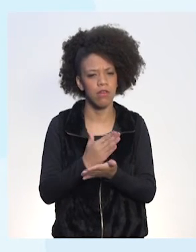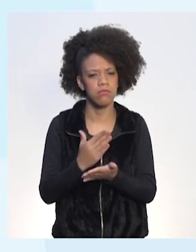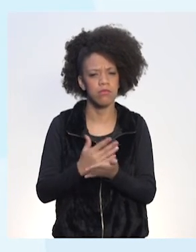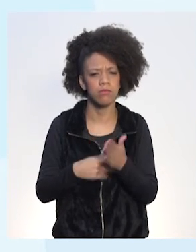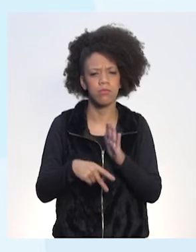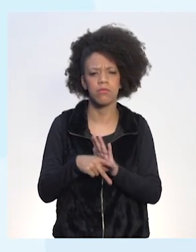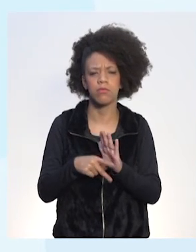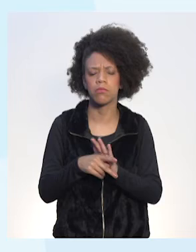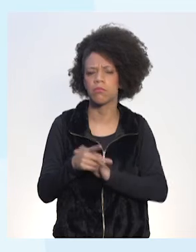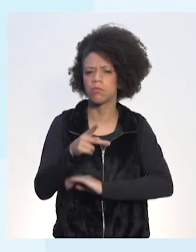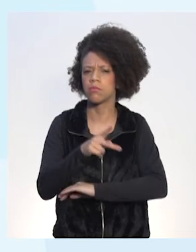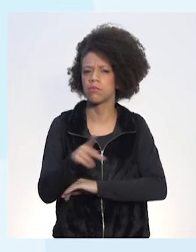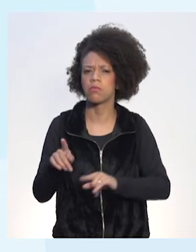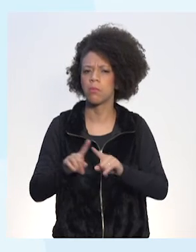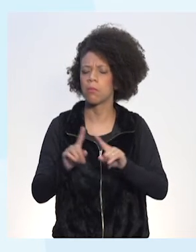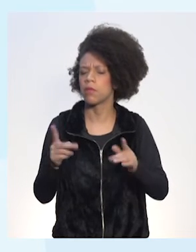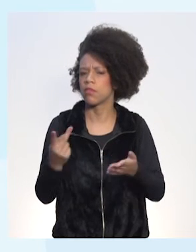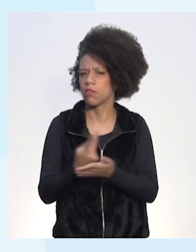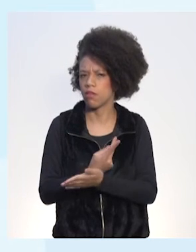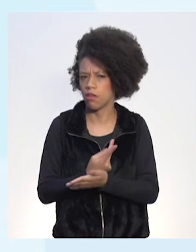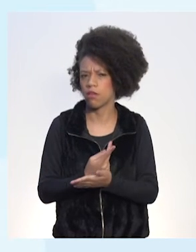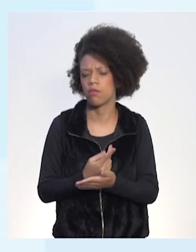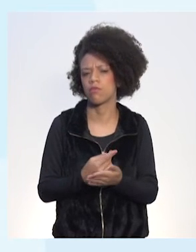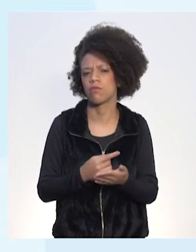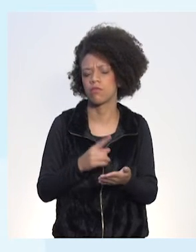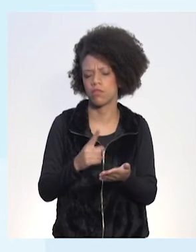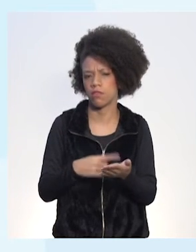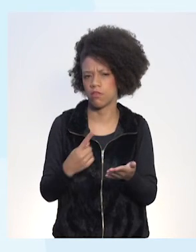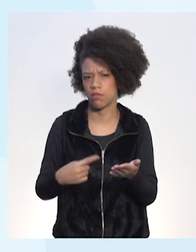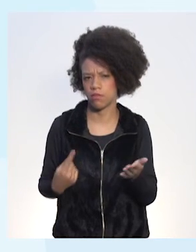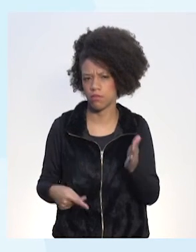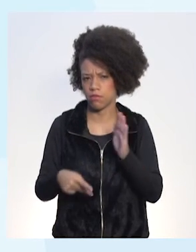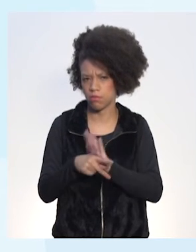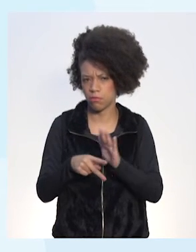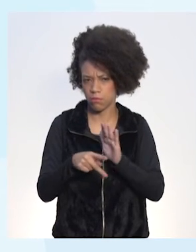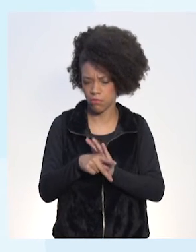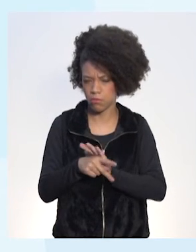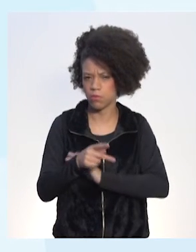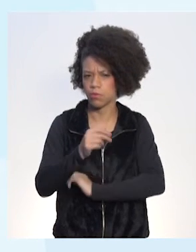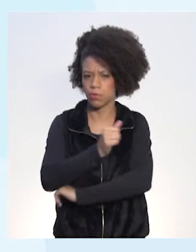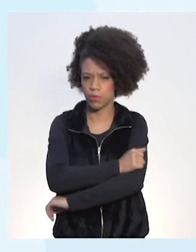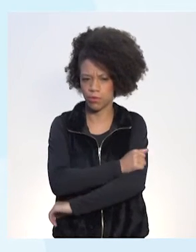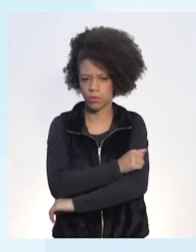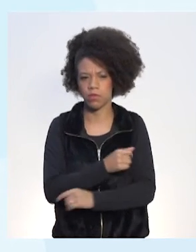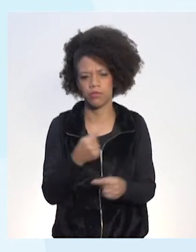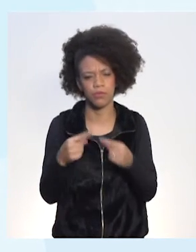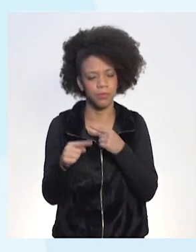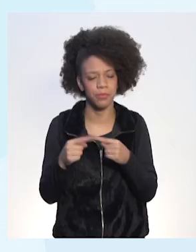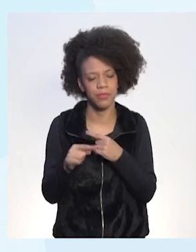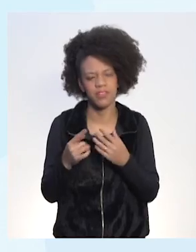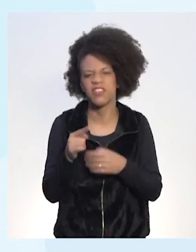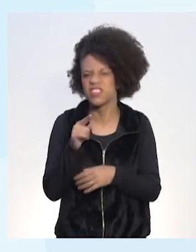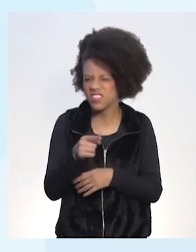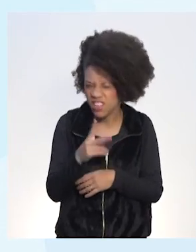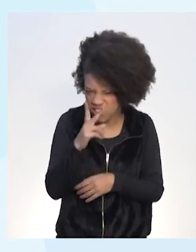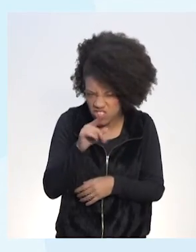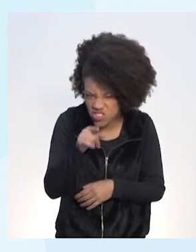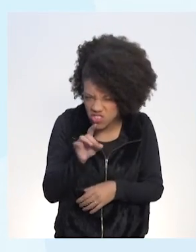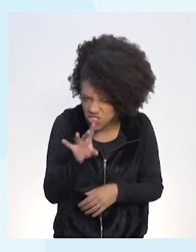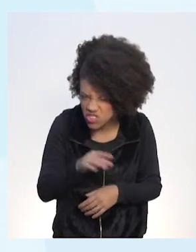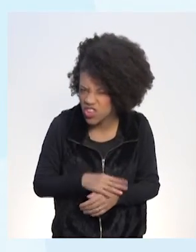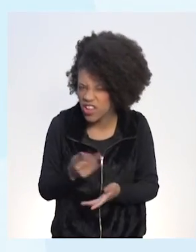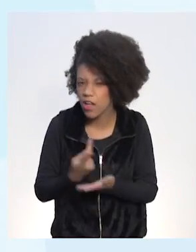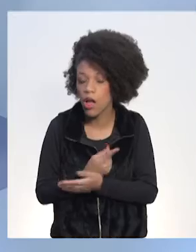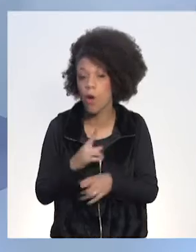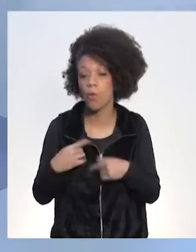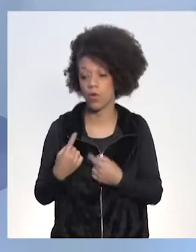é caderno do aluno. Ali tem um equívoco. Os equívocos que a gente também... Vocês acham que são só vocês que erram, gente? Nossa. Quando a gente